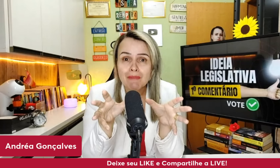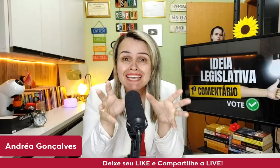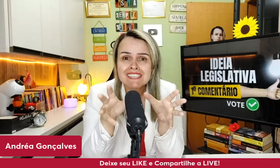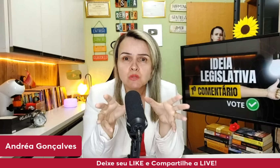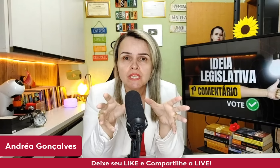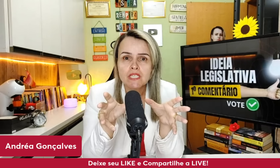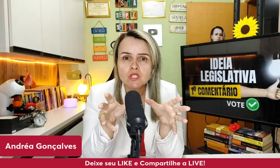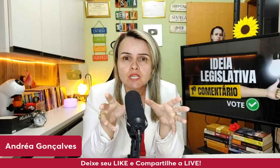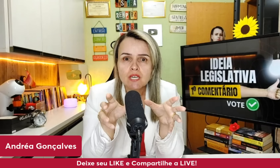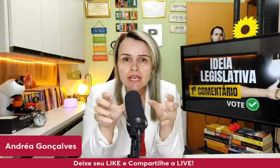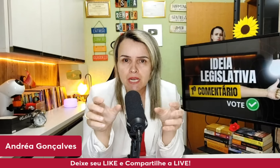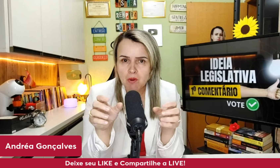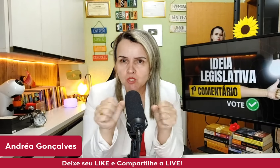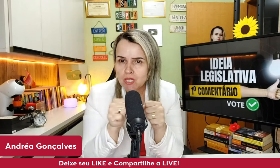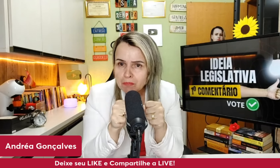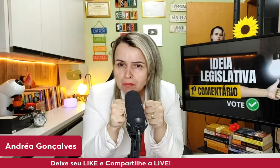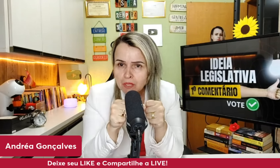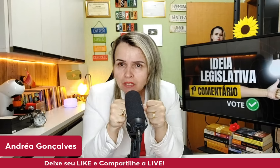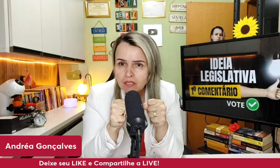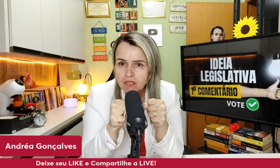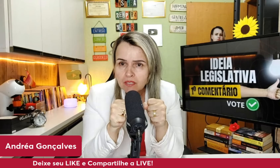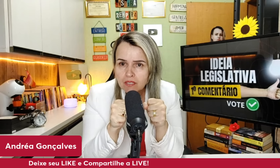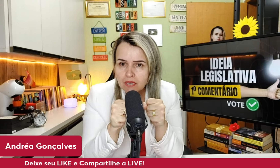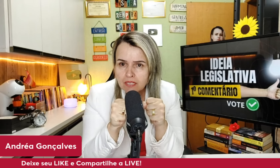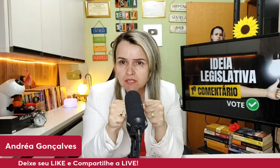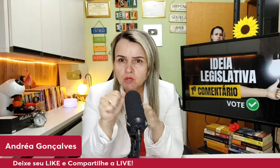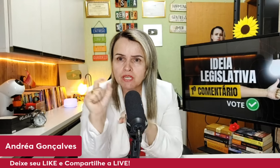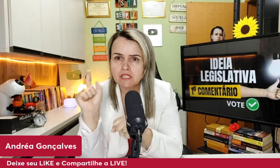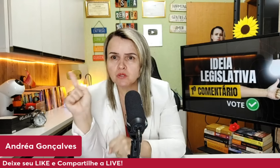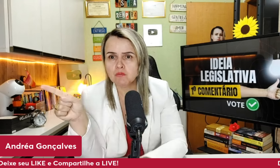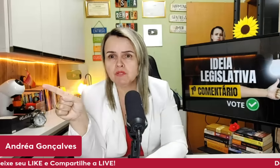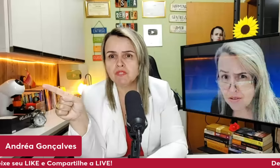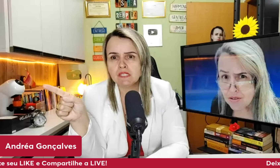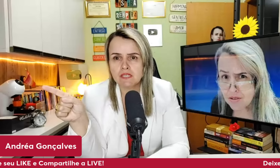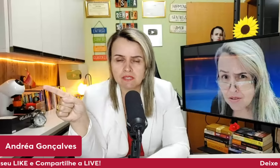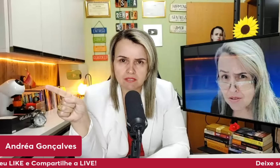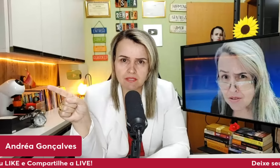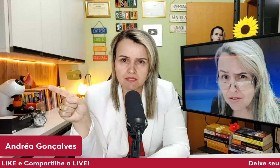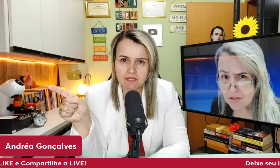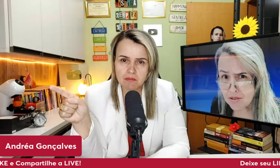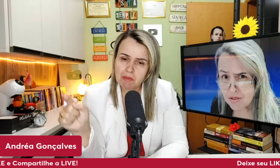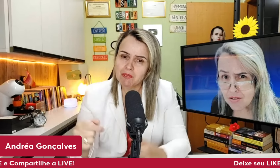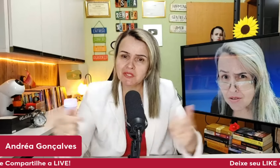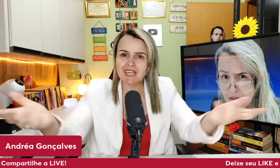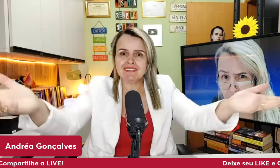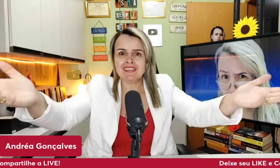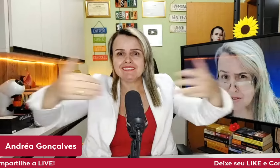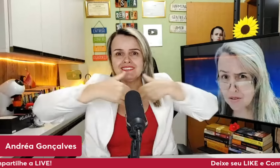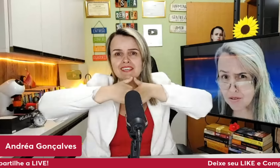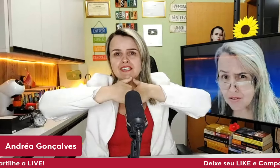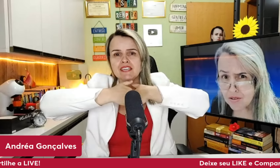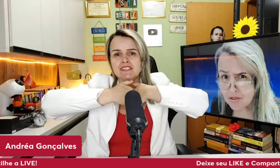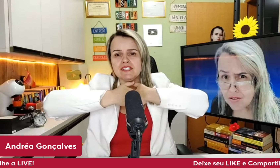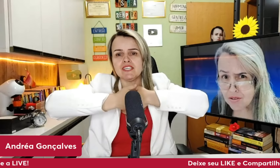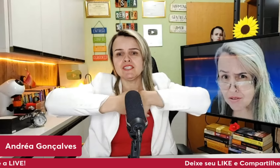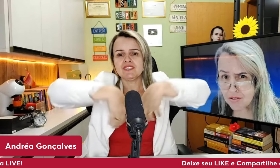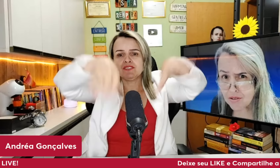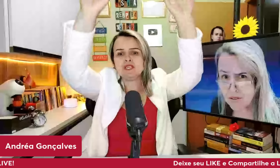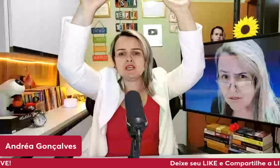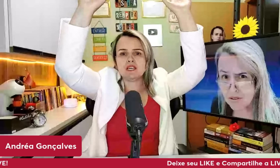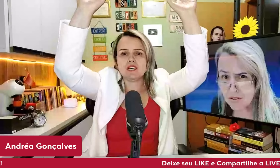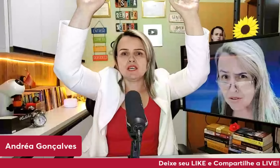agora mais atuante ela pode reprimir essa violência em 2026 mas pelo jeito né TRE tá